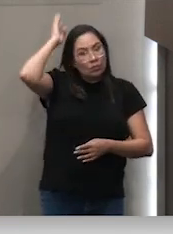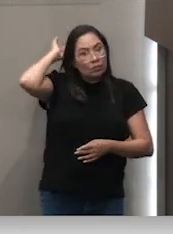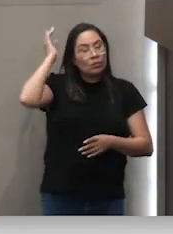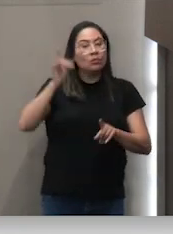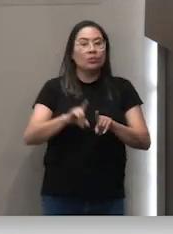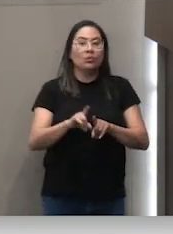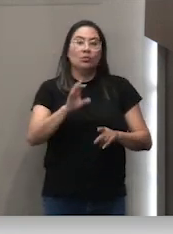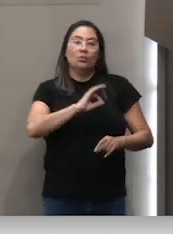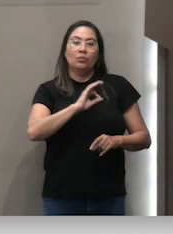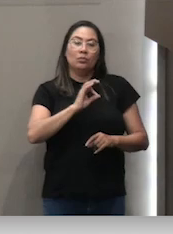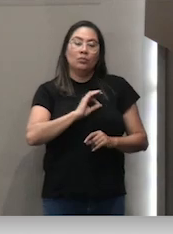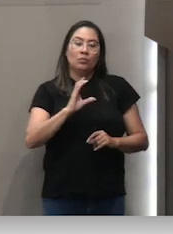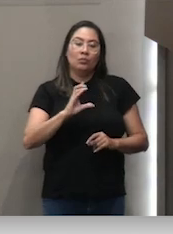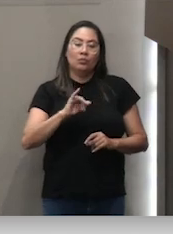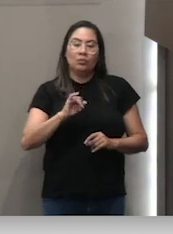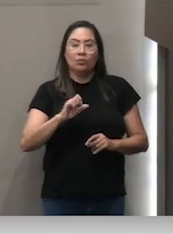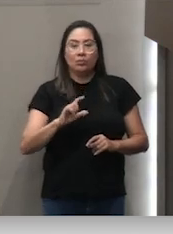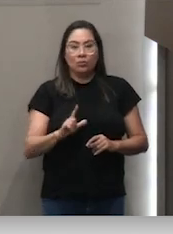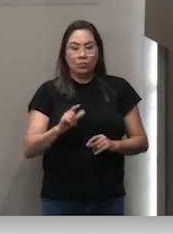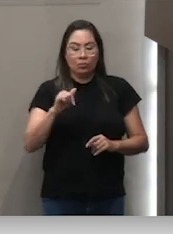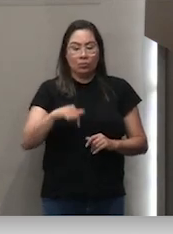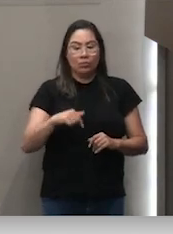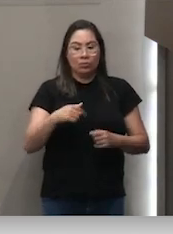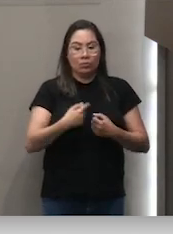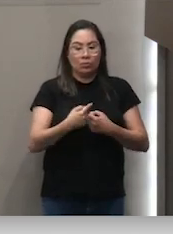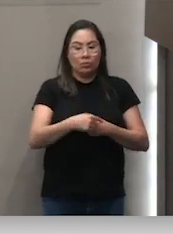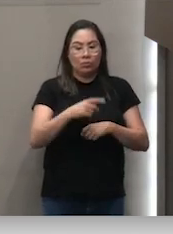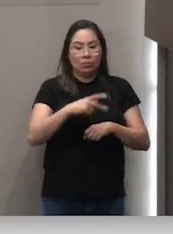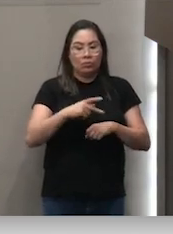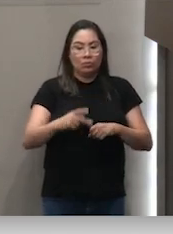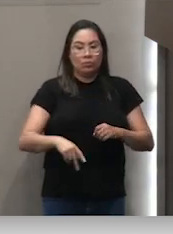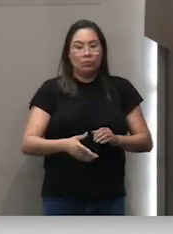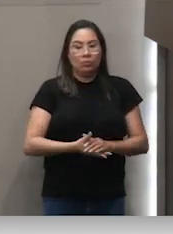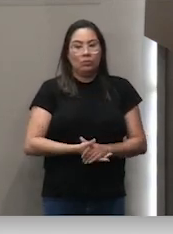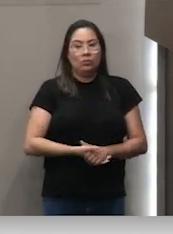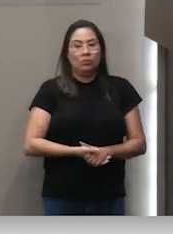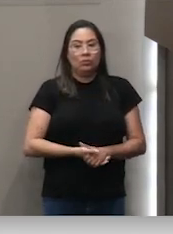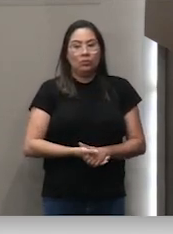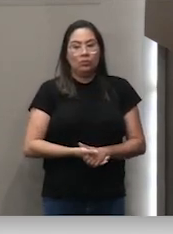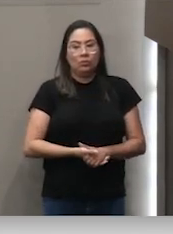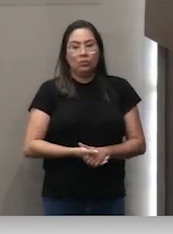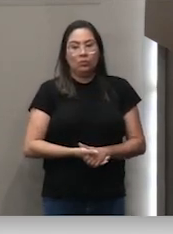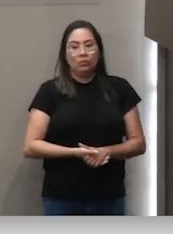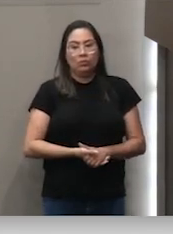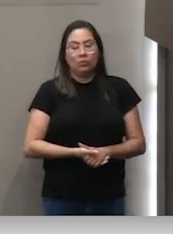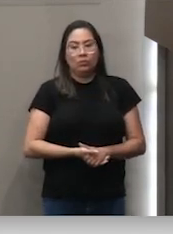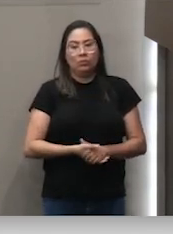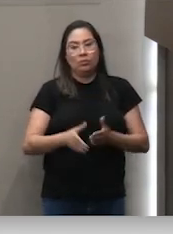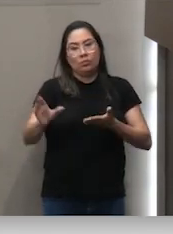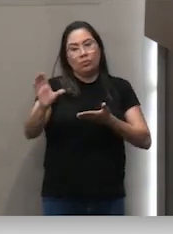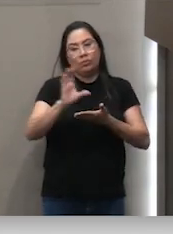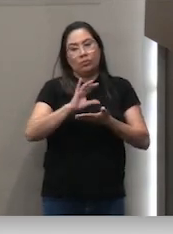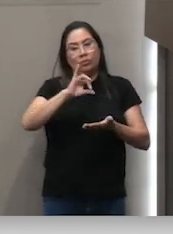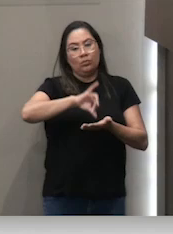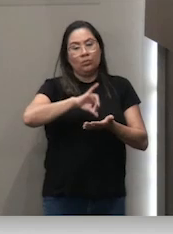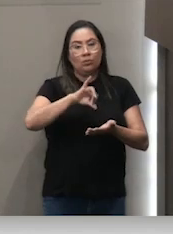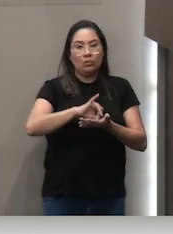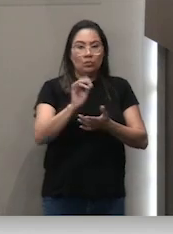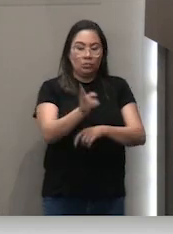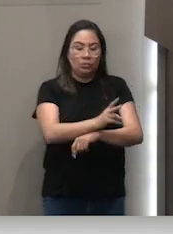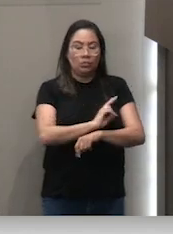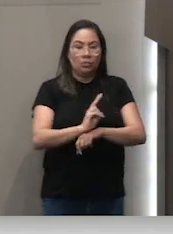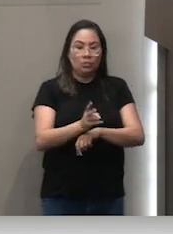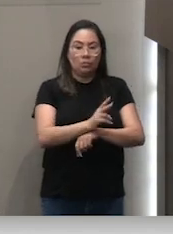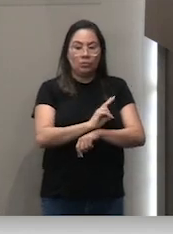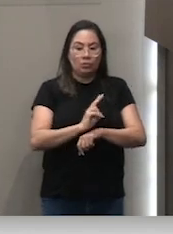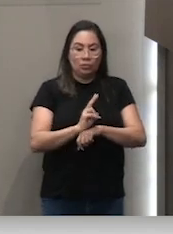para a Polícia Civil aqui do município de Passo Fundo. Destinação de recursos para a Central de Monitoramento Atualizada.